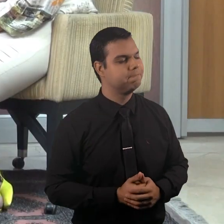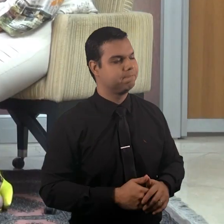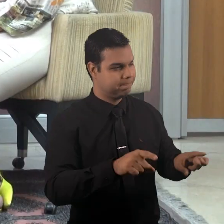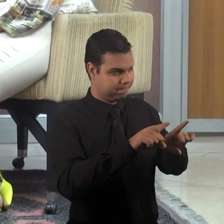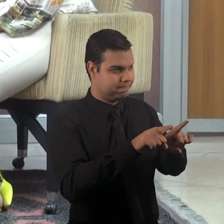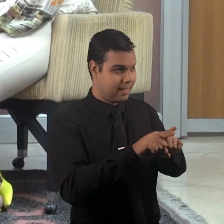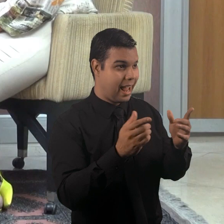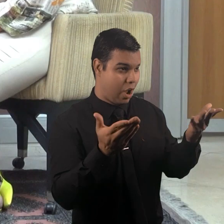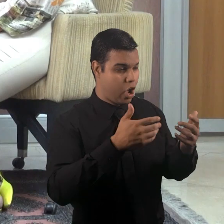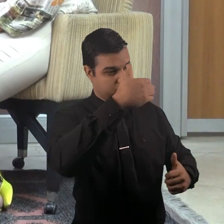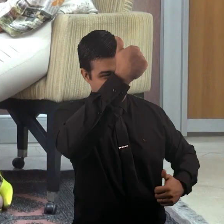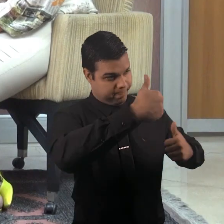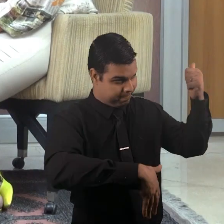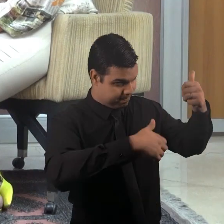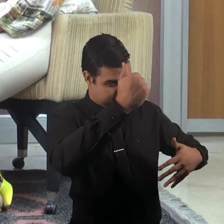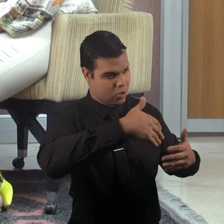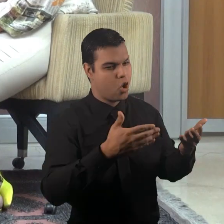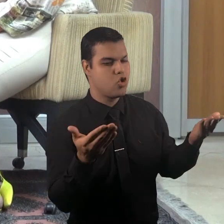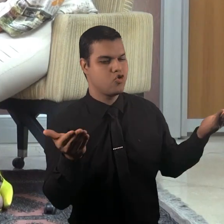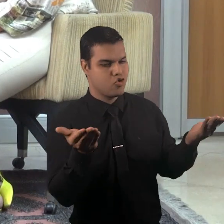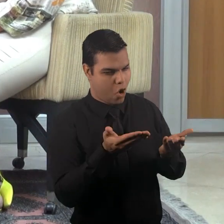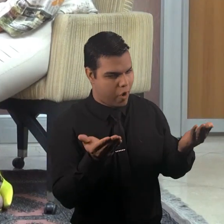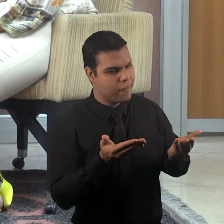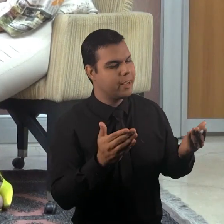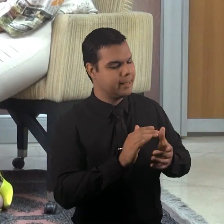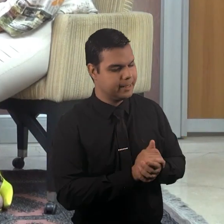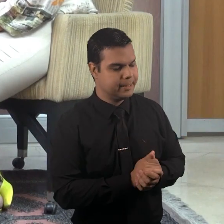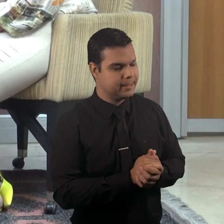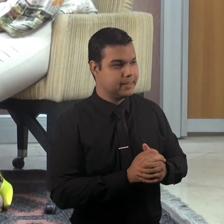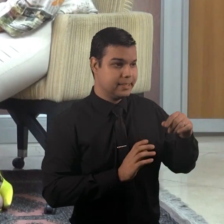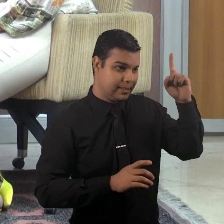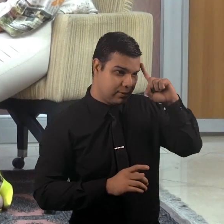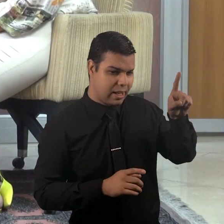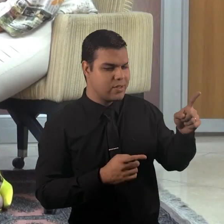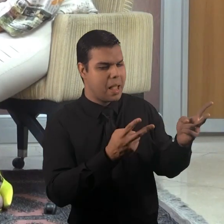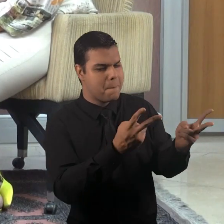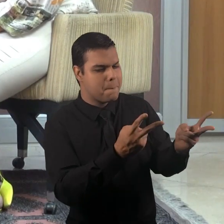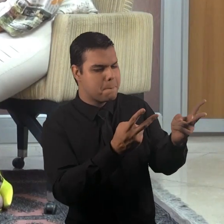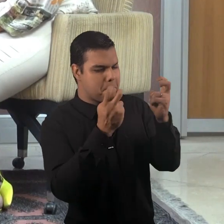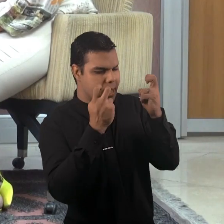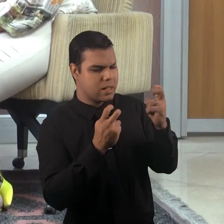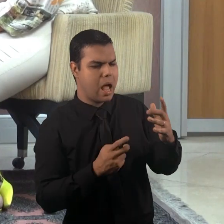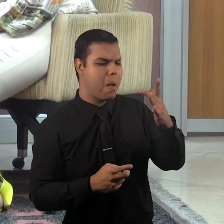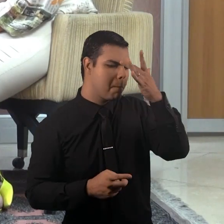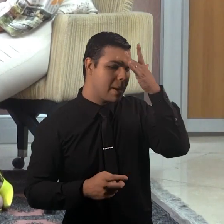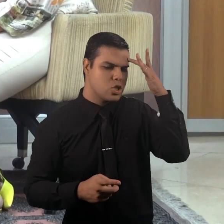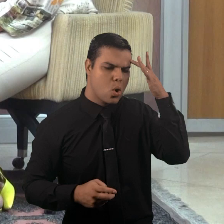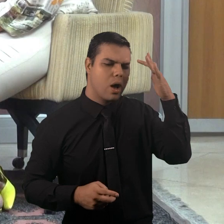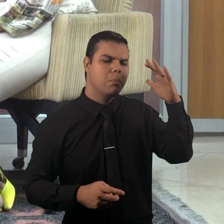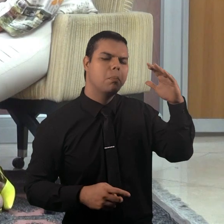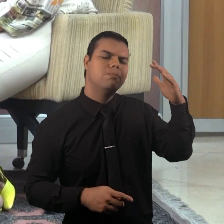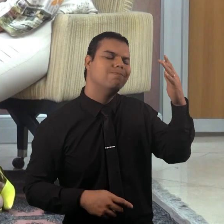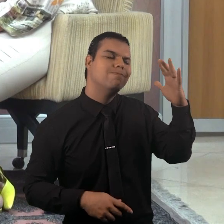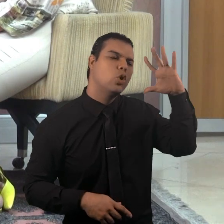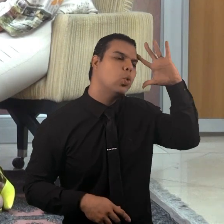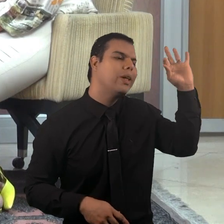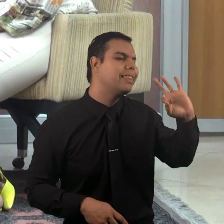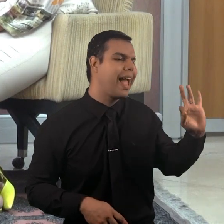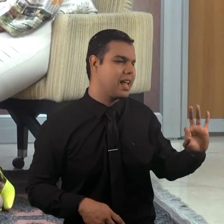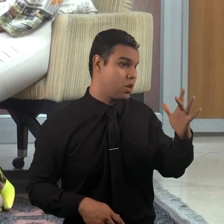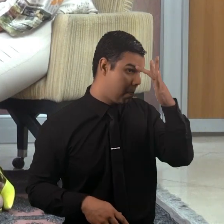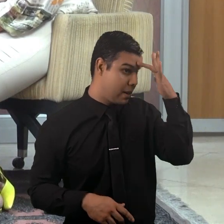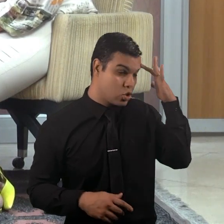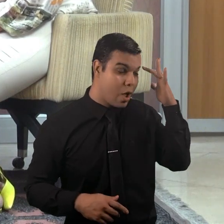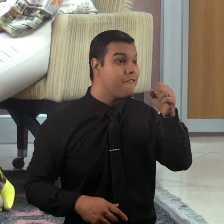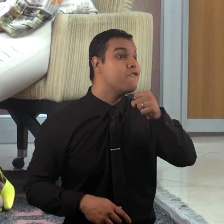né? Sim, esse esclarecimento também, agora com os jovens, mas eu não sei se você percebe, as pessoas não têm informação, né? Não